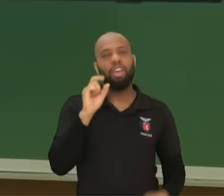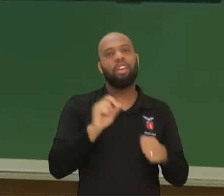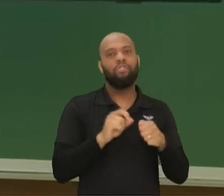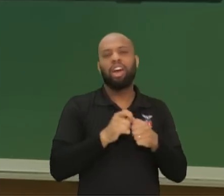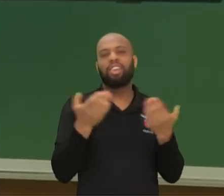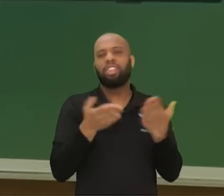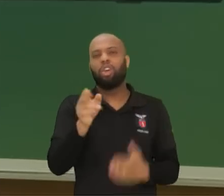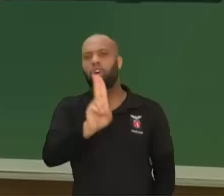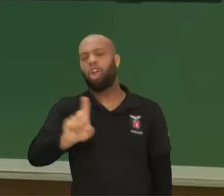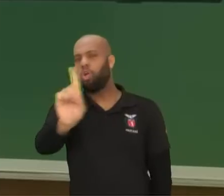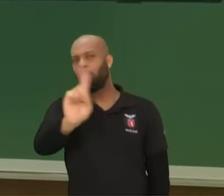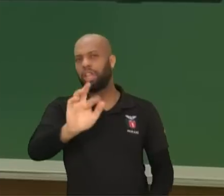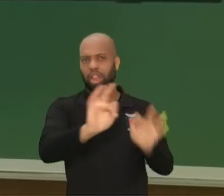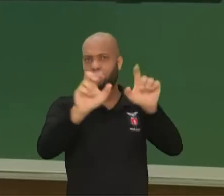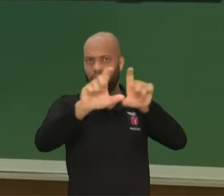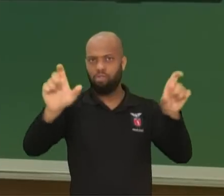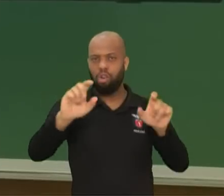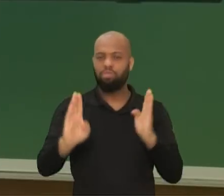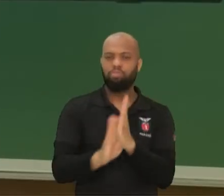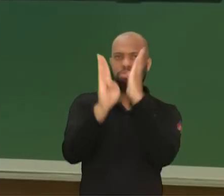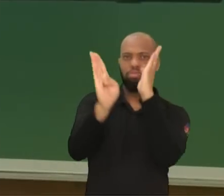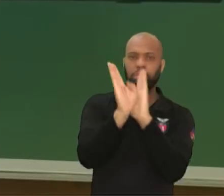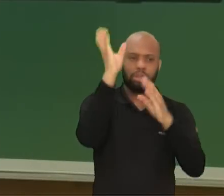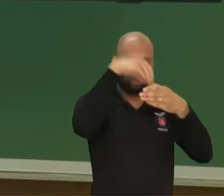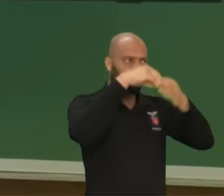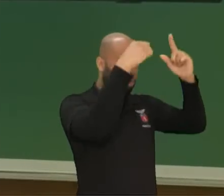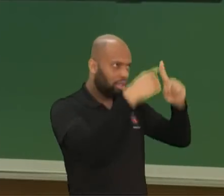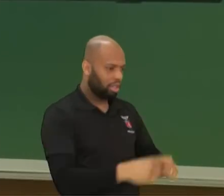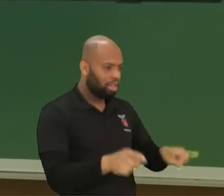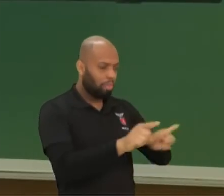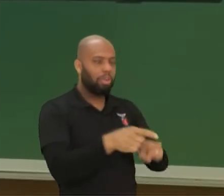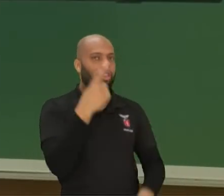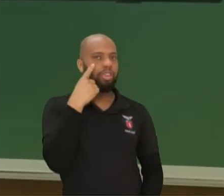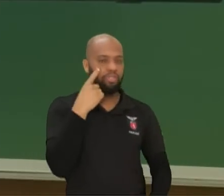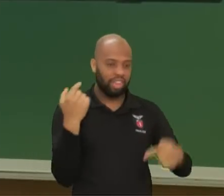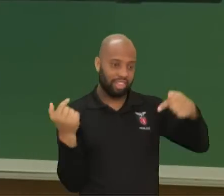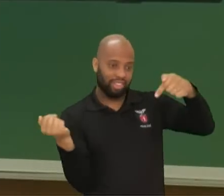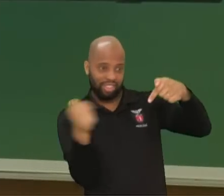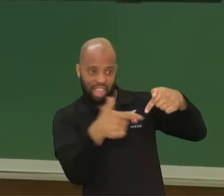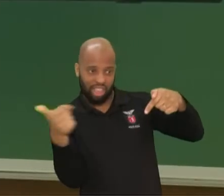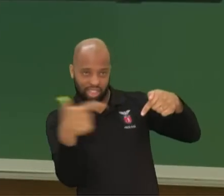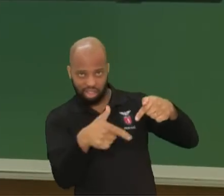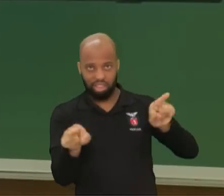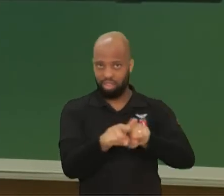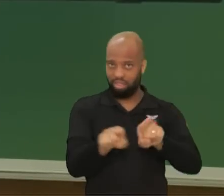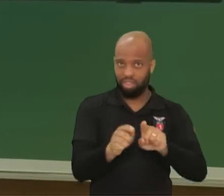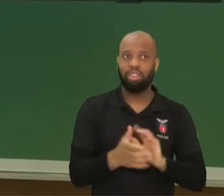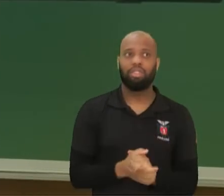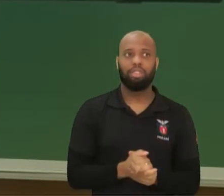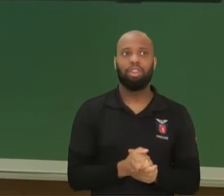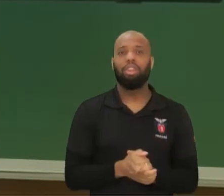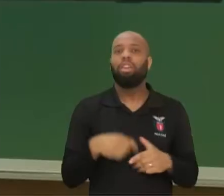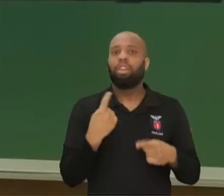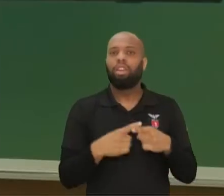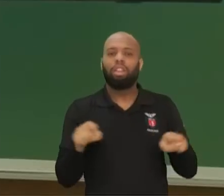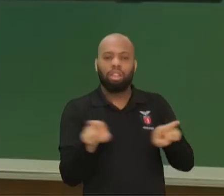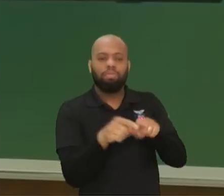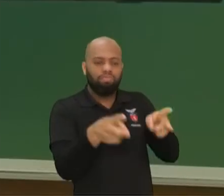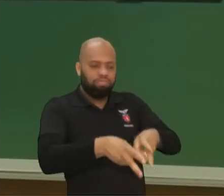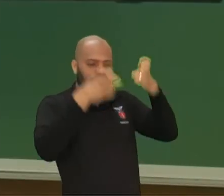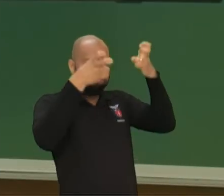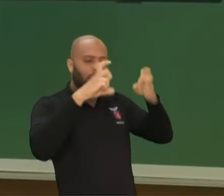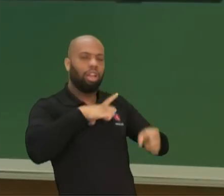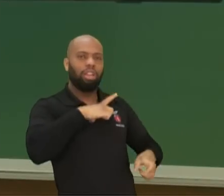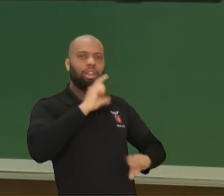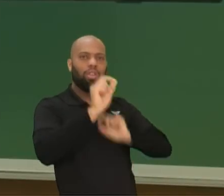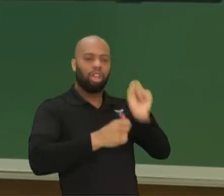sem fórmula, eu vou identificar os múltiplos, vou ver quem são os maiores que 7, né? Ó, e observe que apenas